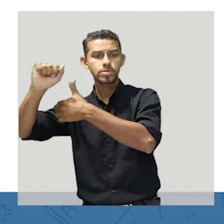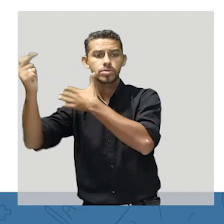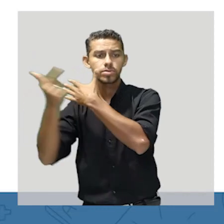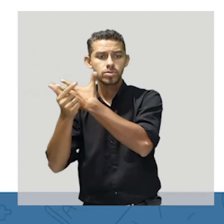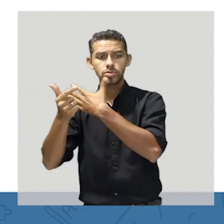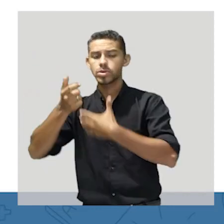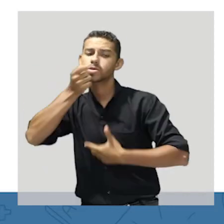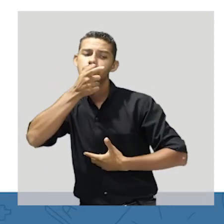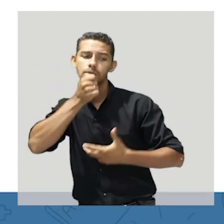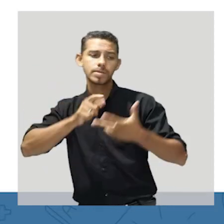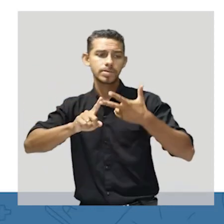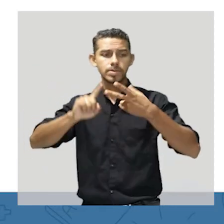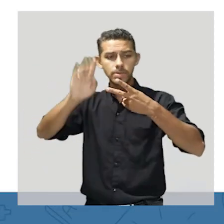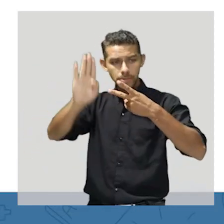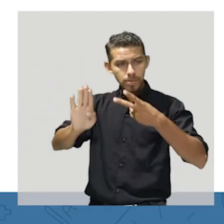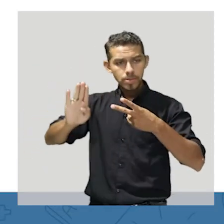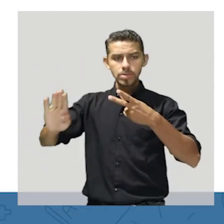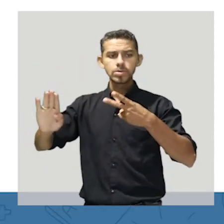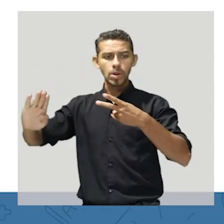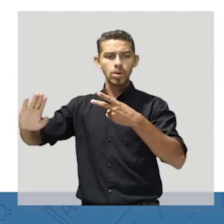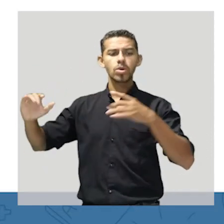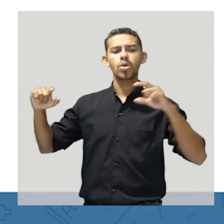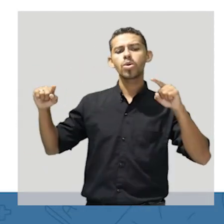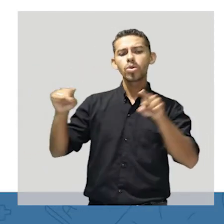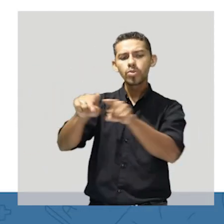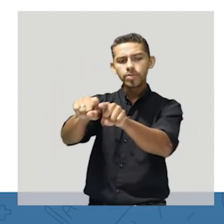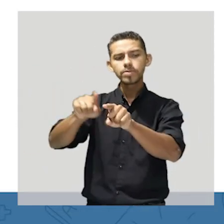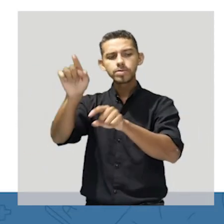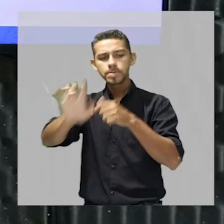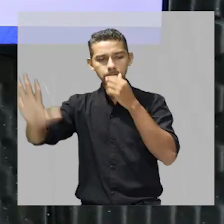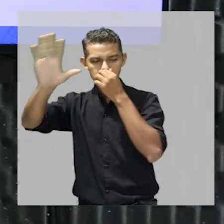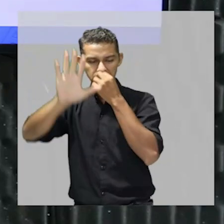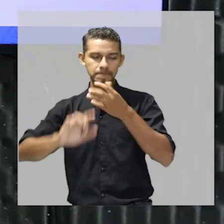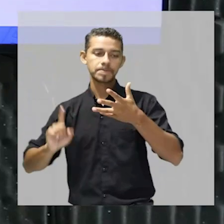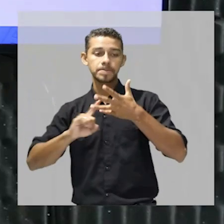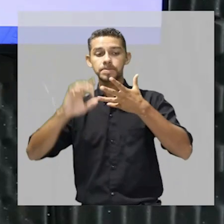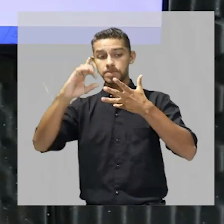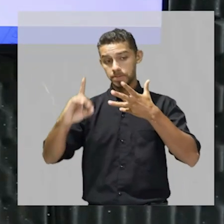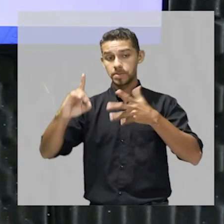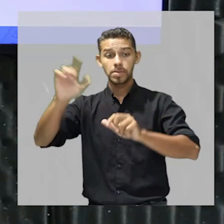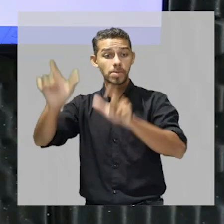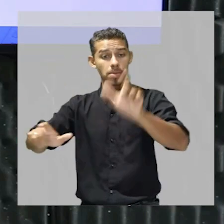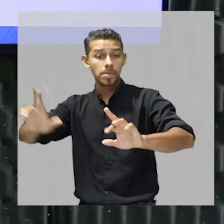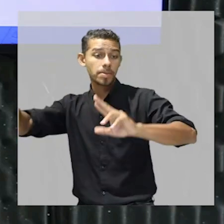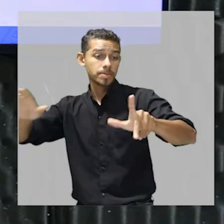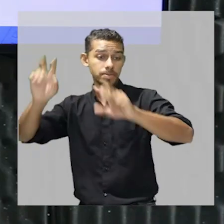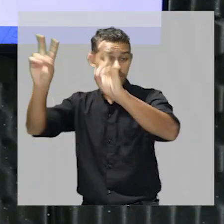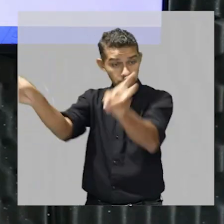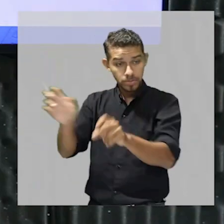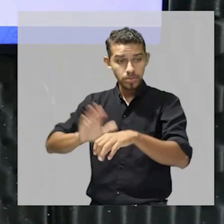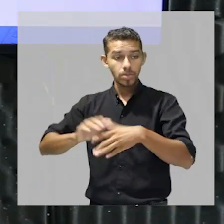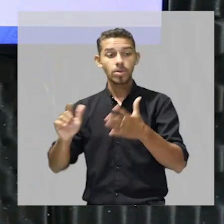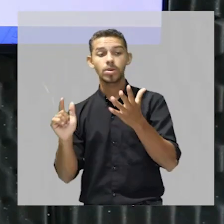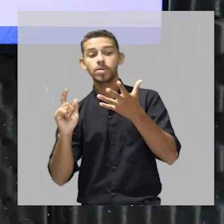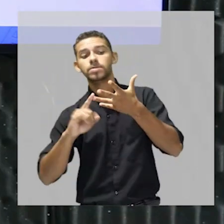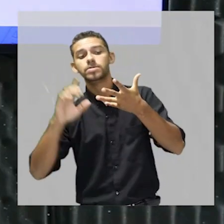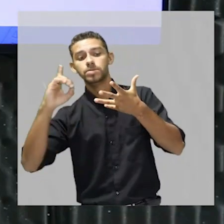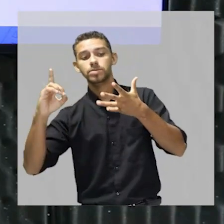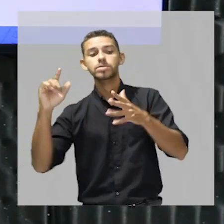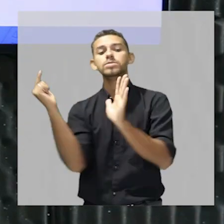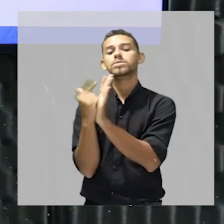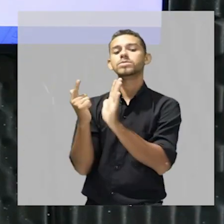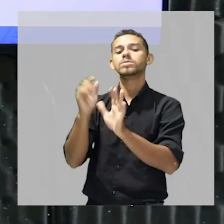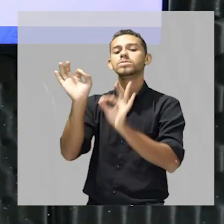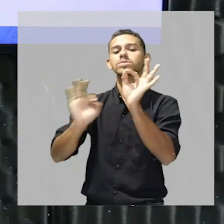ocorrência Universal sua diversidade temática seu papel como veículo de preconceitos ou seu potencial com o objeto de